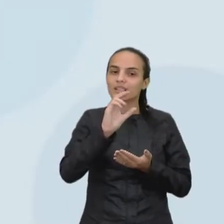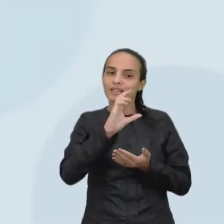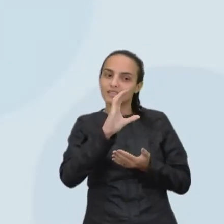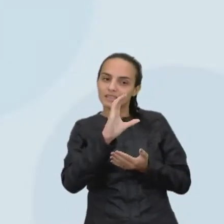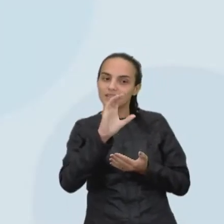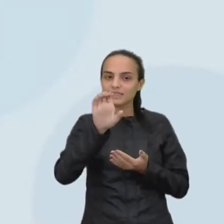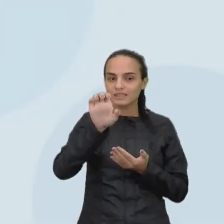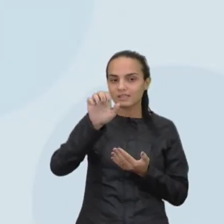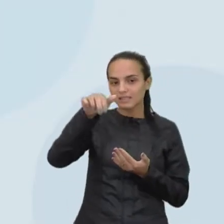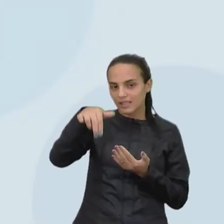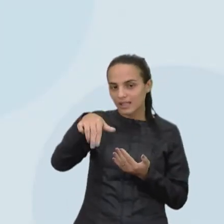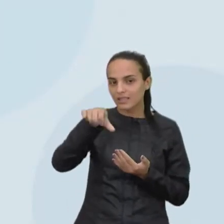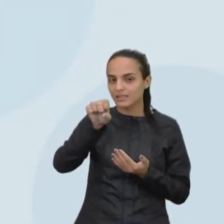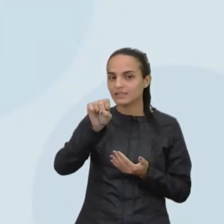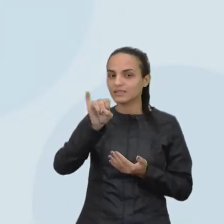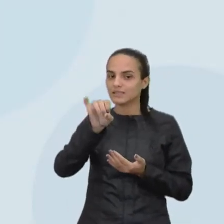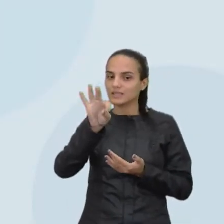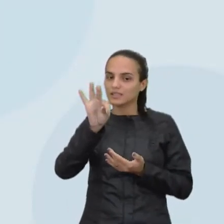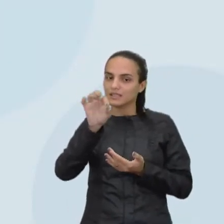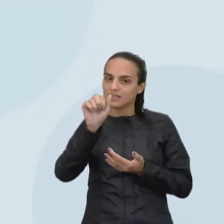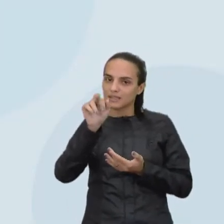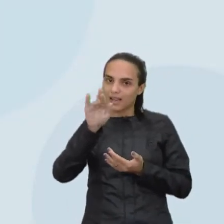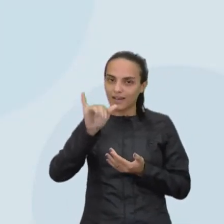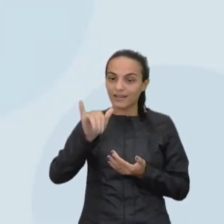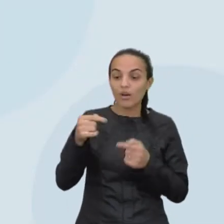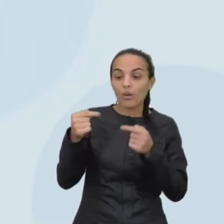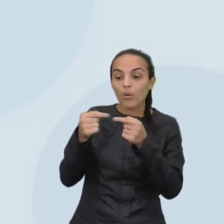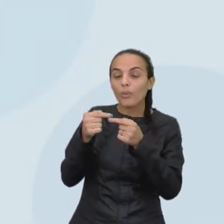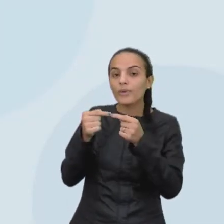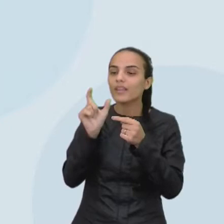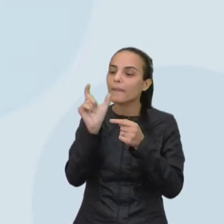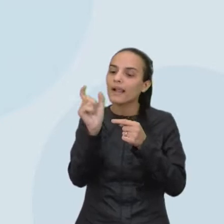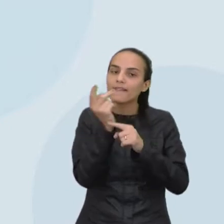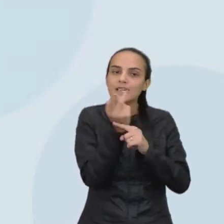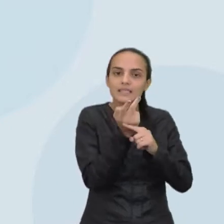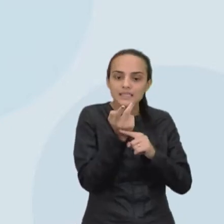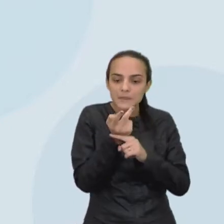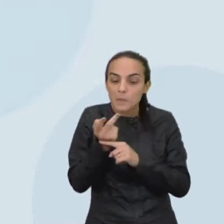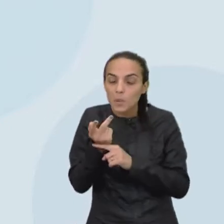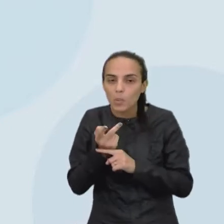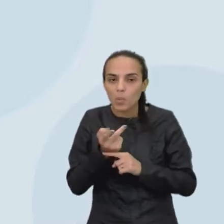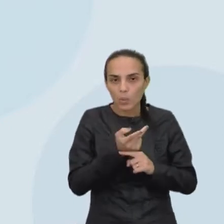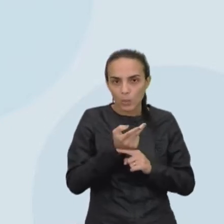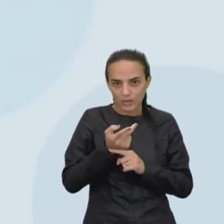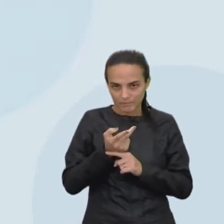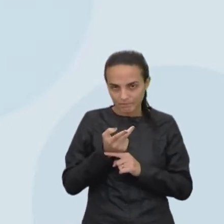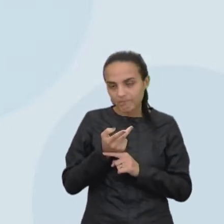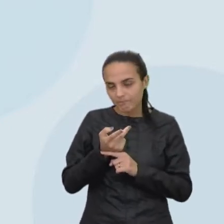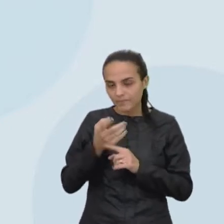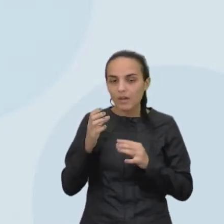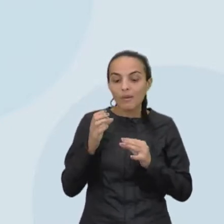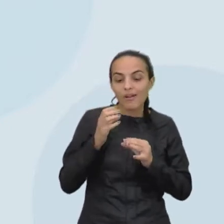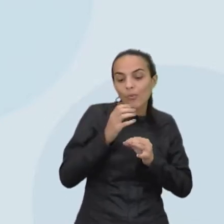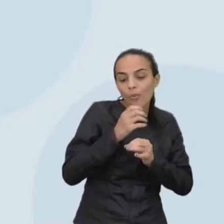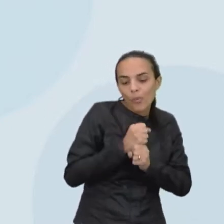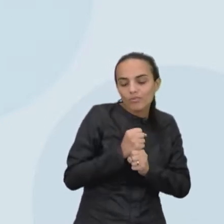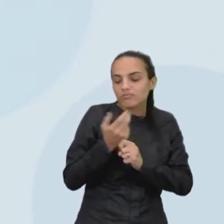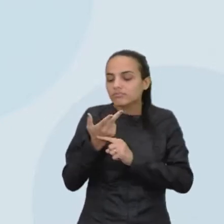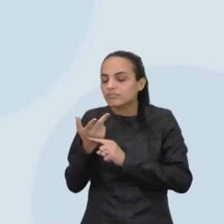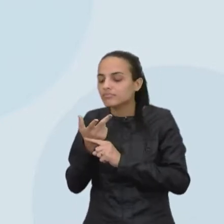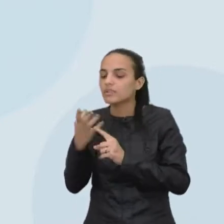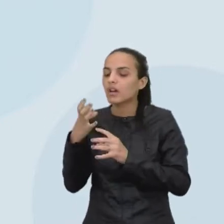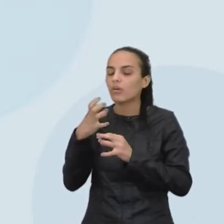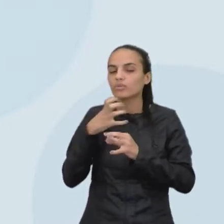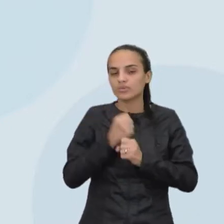a censitária? Censitária vem de censo, né? Então, é uma contagem, é